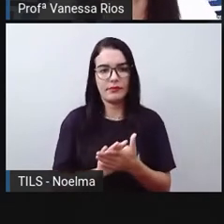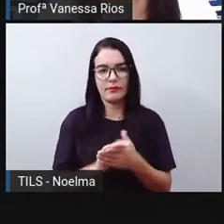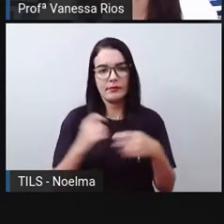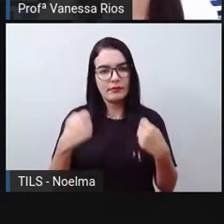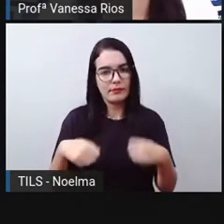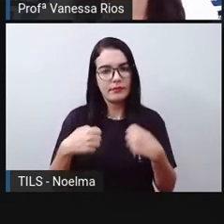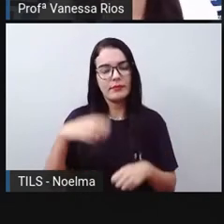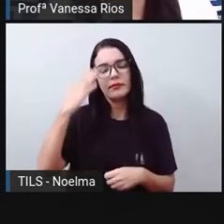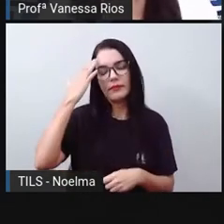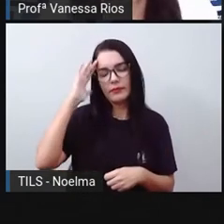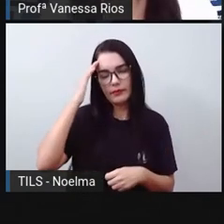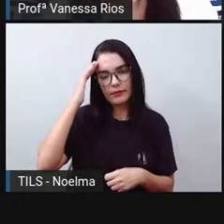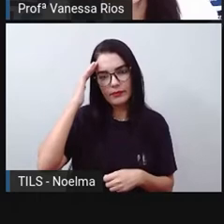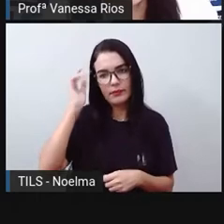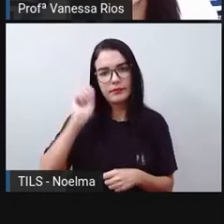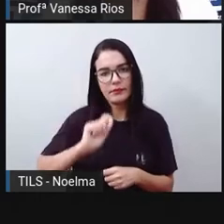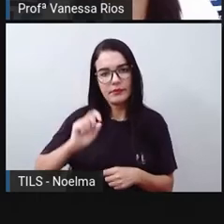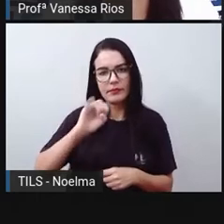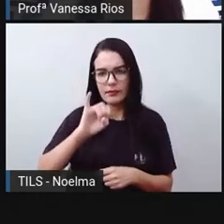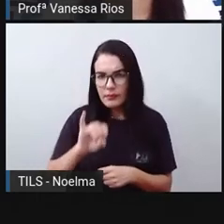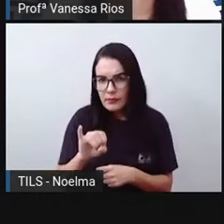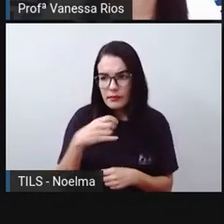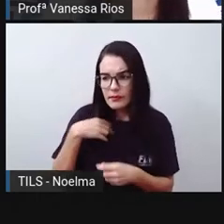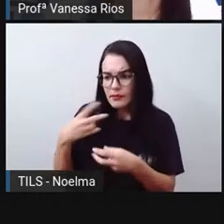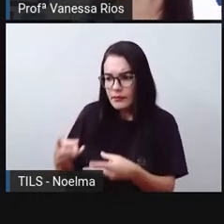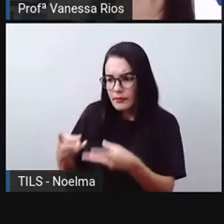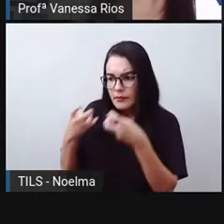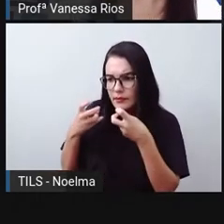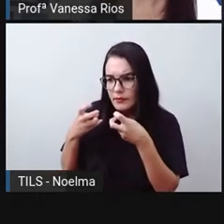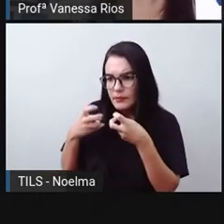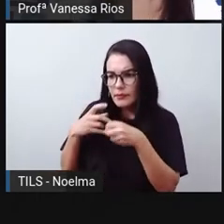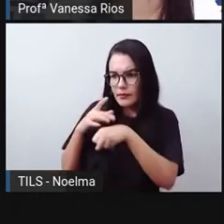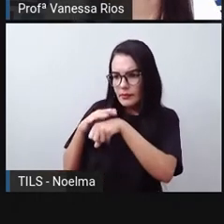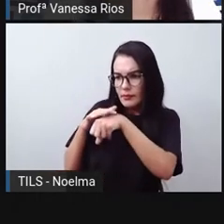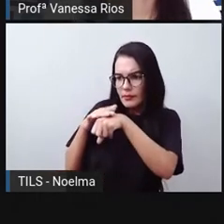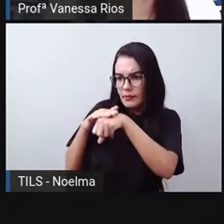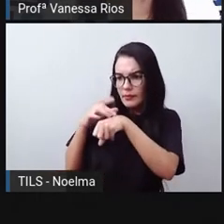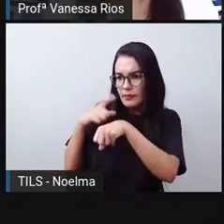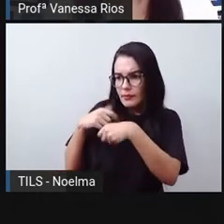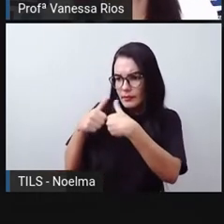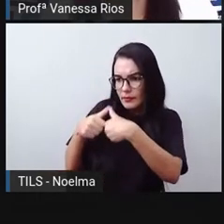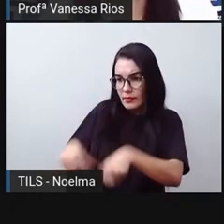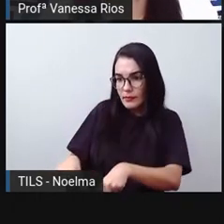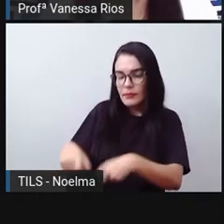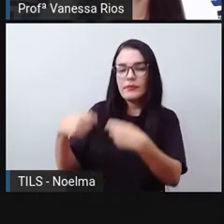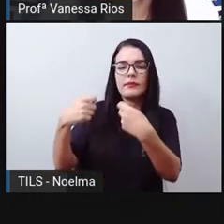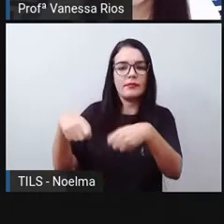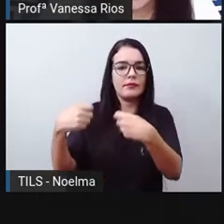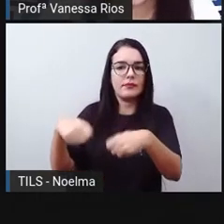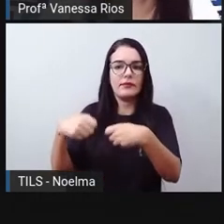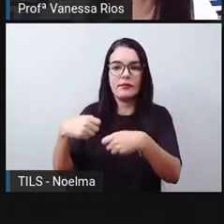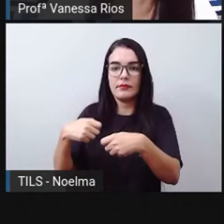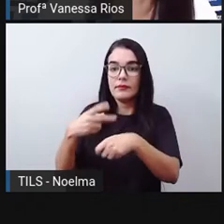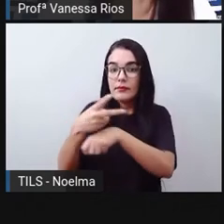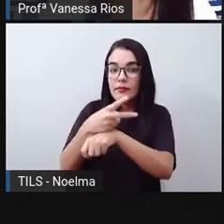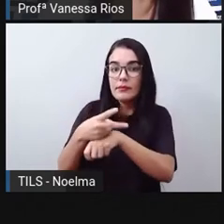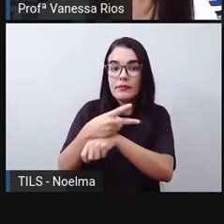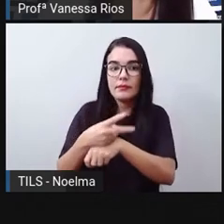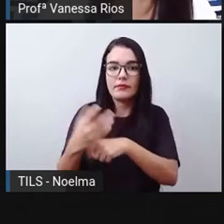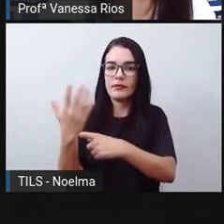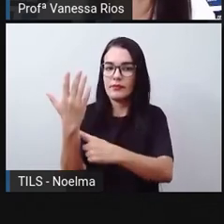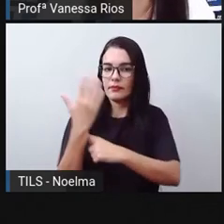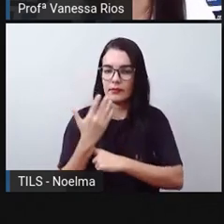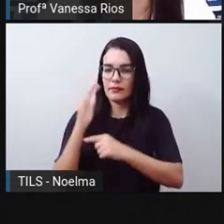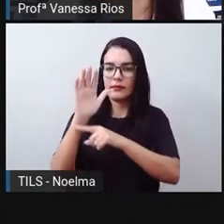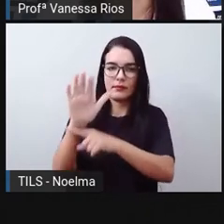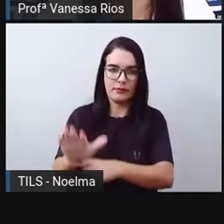levar a ficarmos doentes, a desenvolver um distúrbio alimentar, precisamos procurar ajuda.